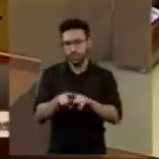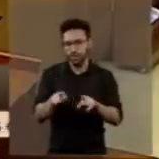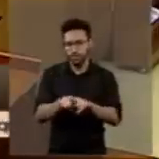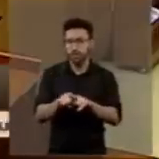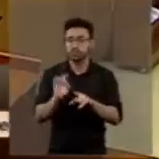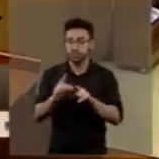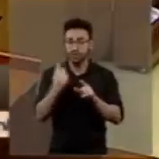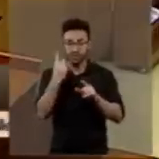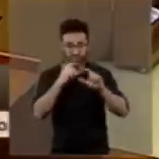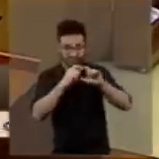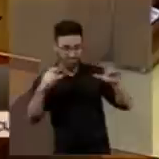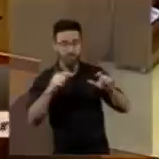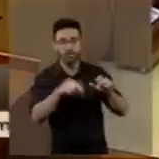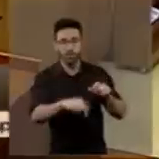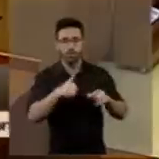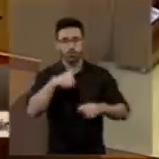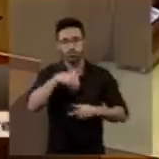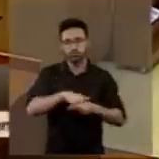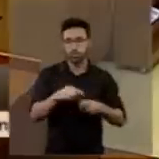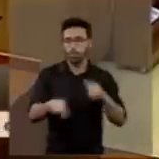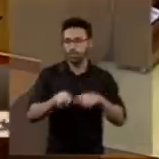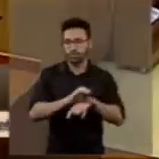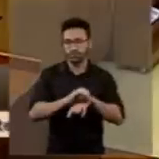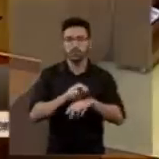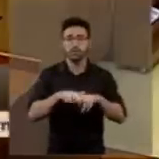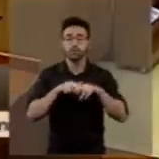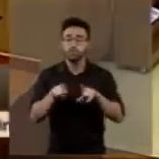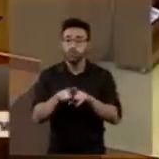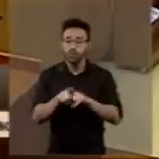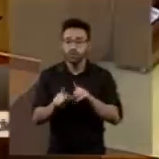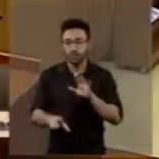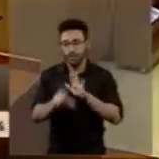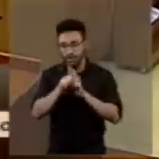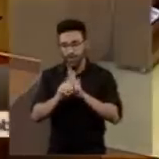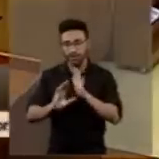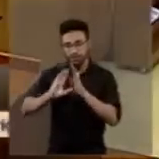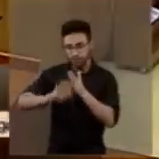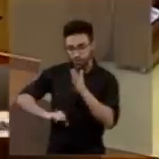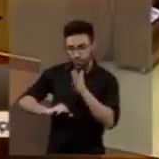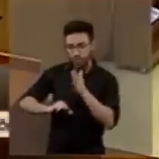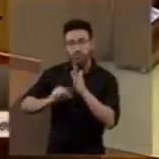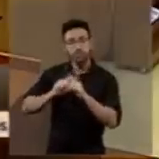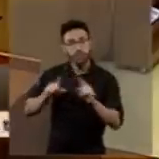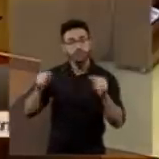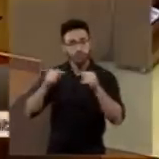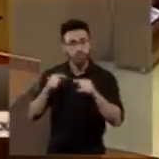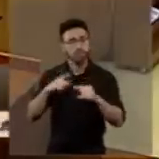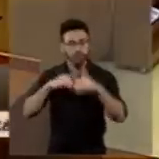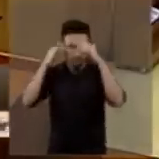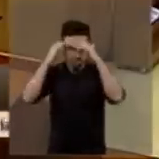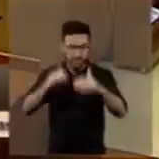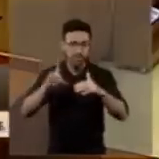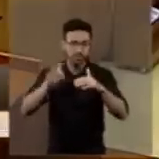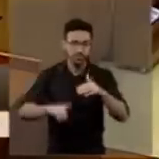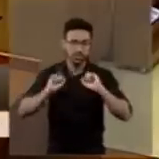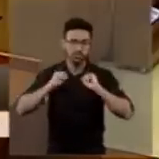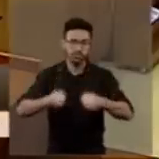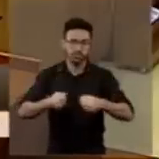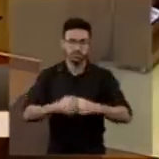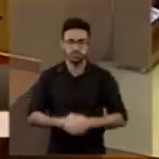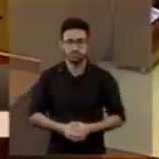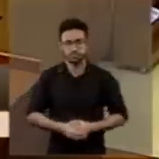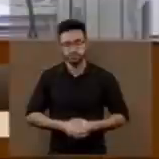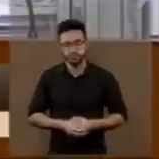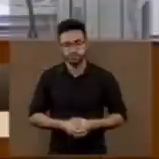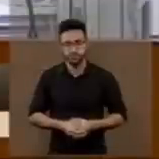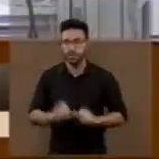nesse tópico, entendendo que a legislação impugnada satisfaz, sim, o devido processo legal e ampla defesa. Data vênia.